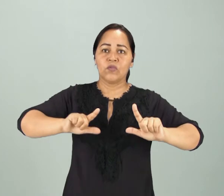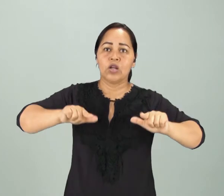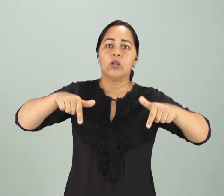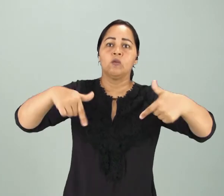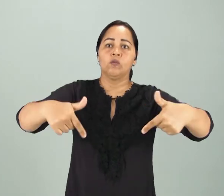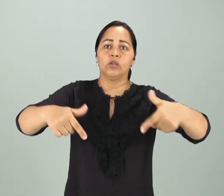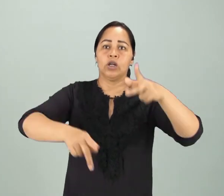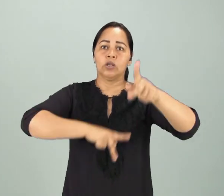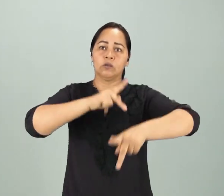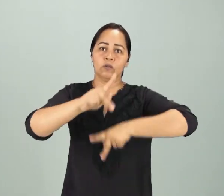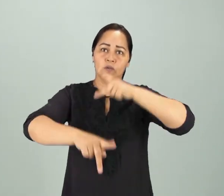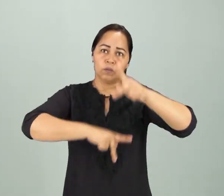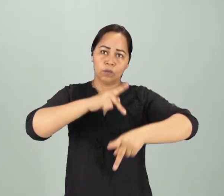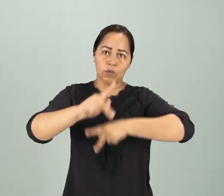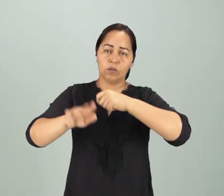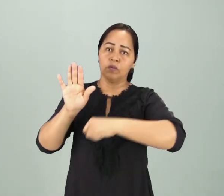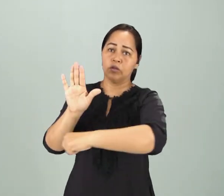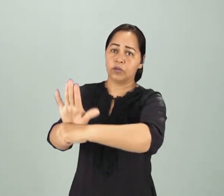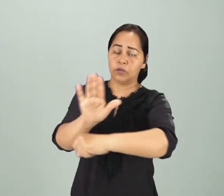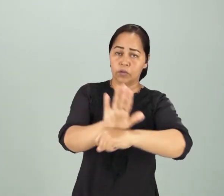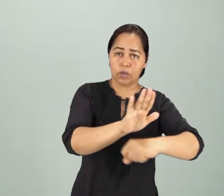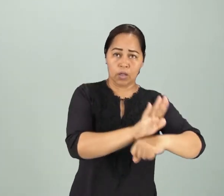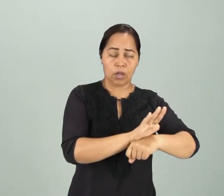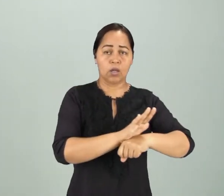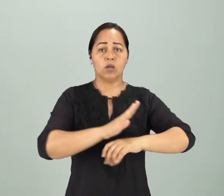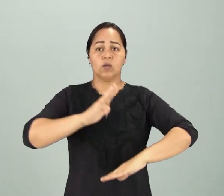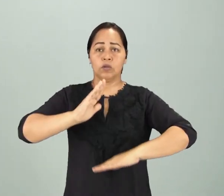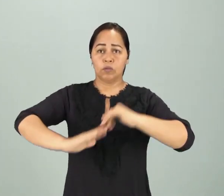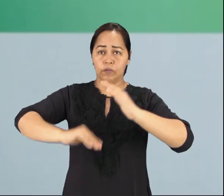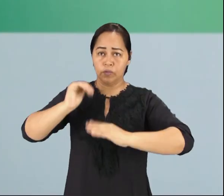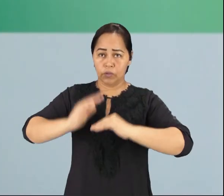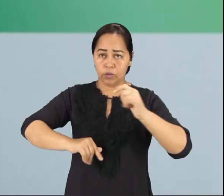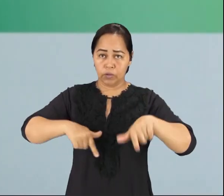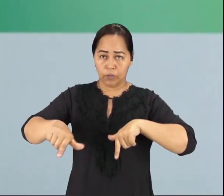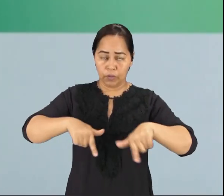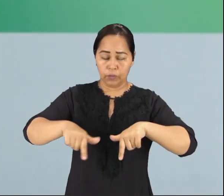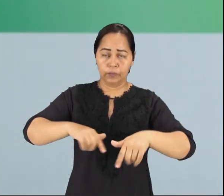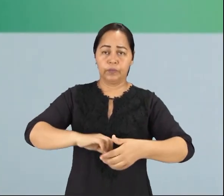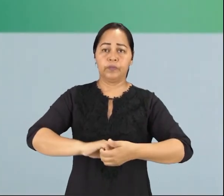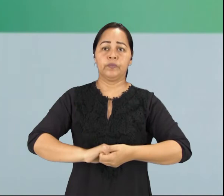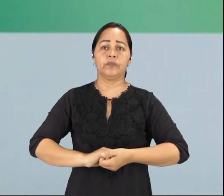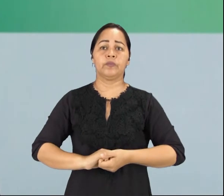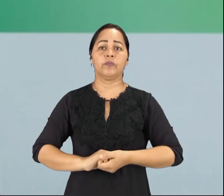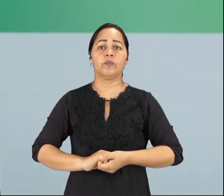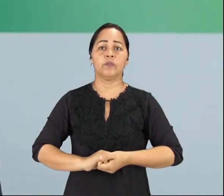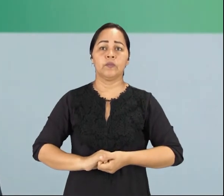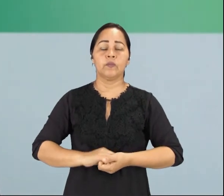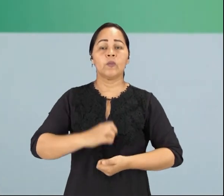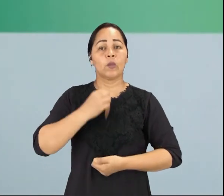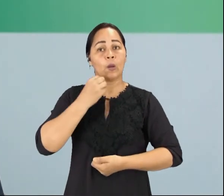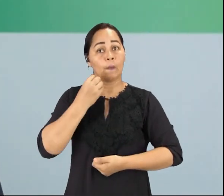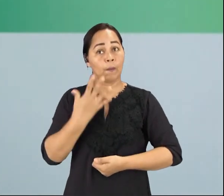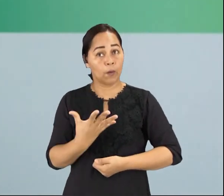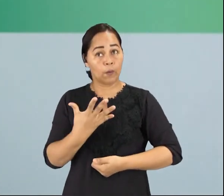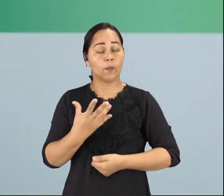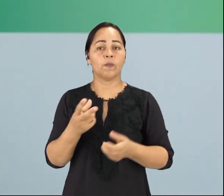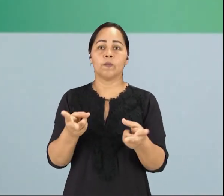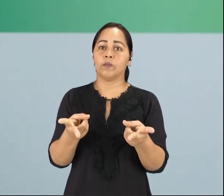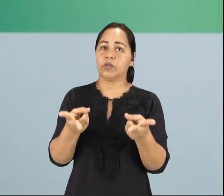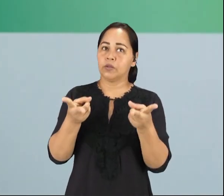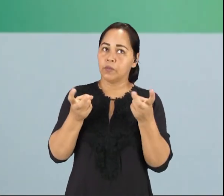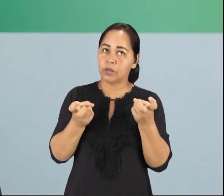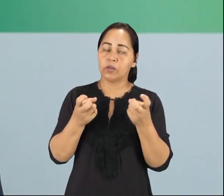poeta para o defensor dos menos favorecidos, digamos assim. Bom, percebemos que